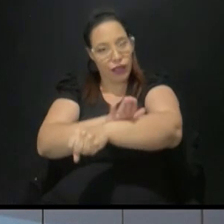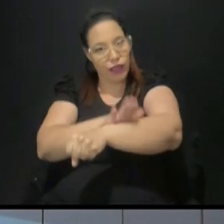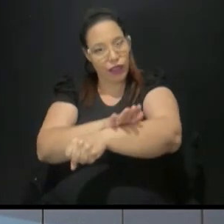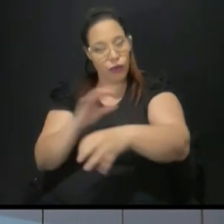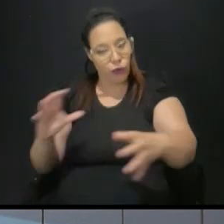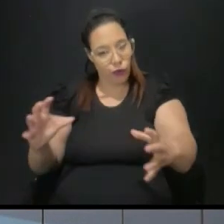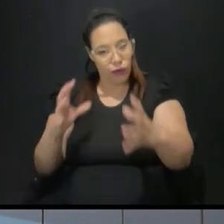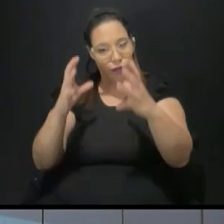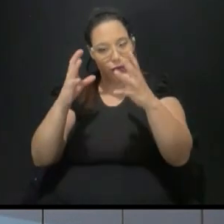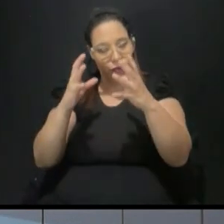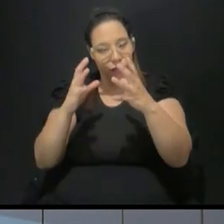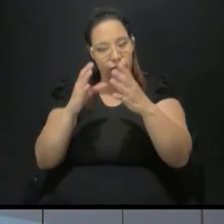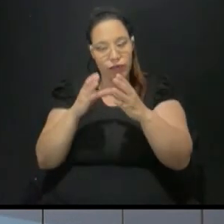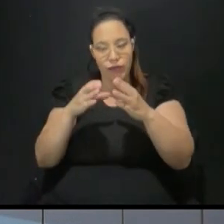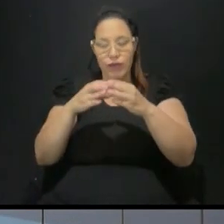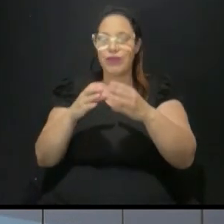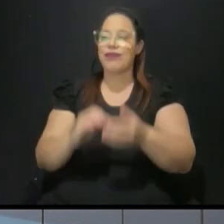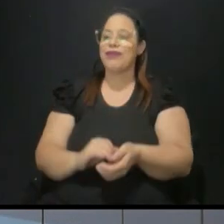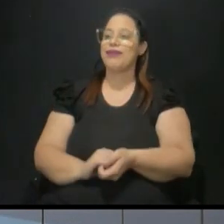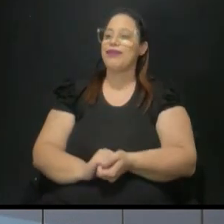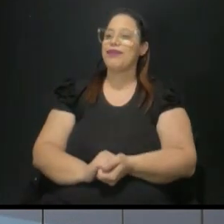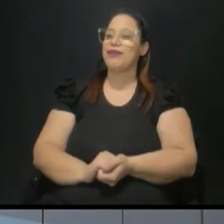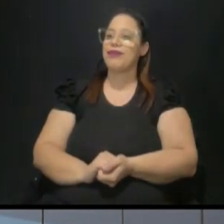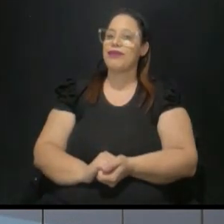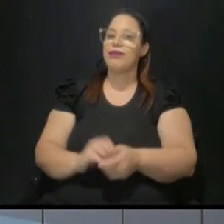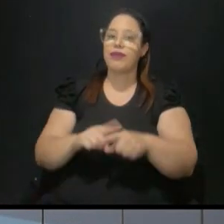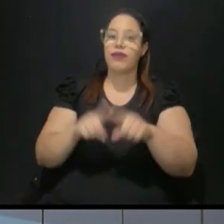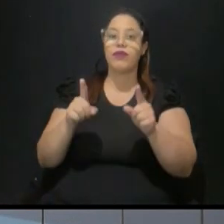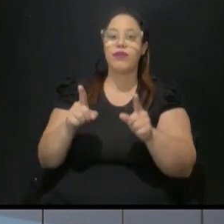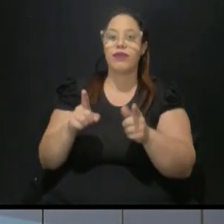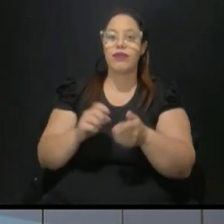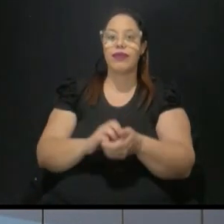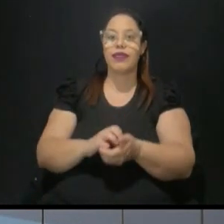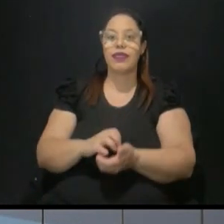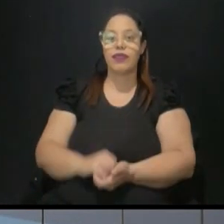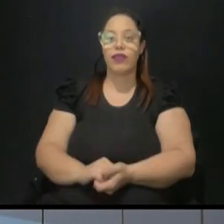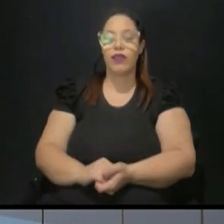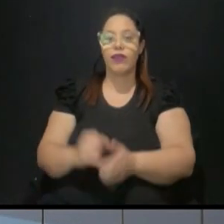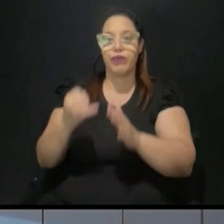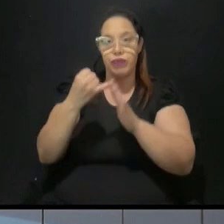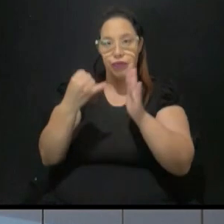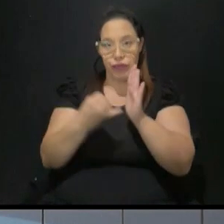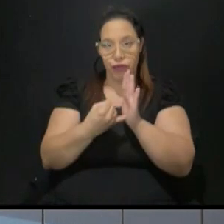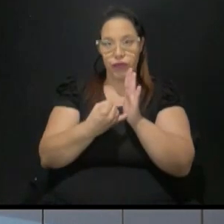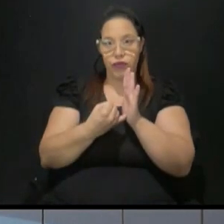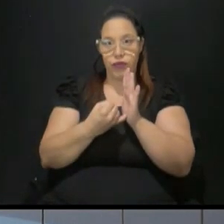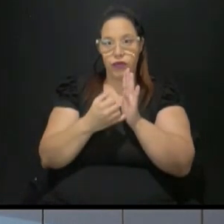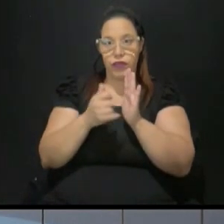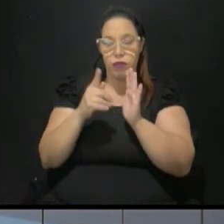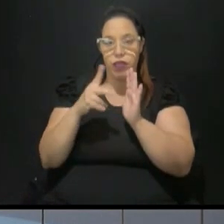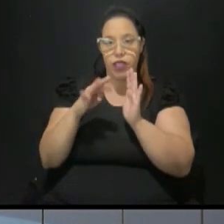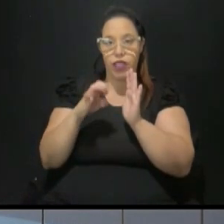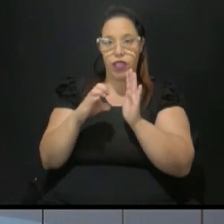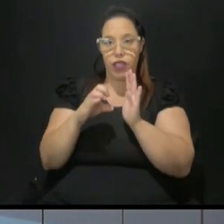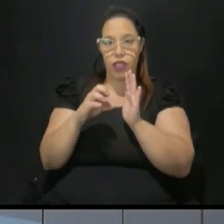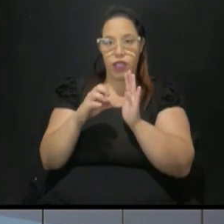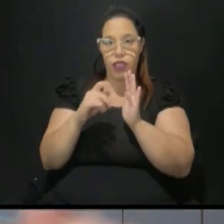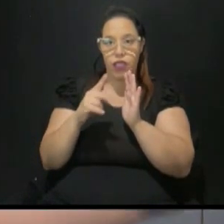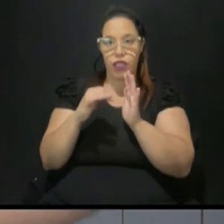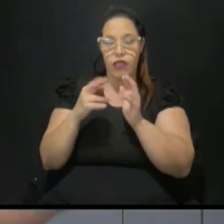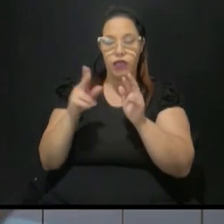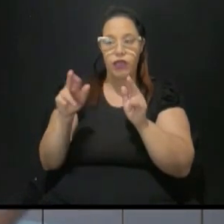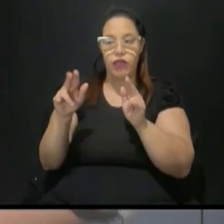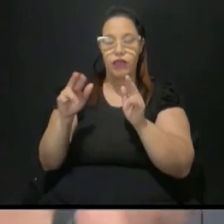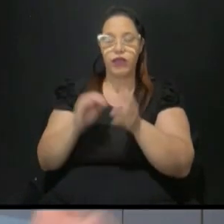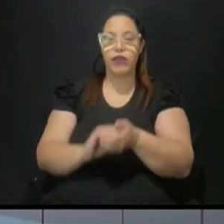seleção. Sim. Mas mais do que isso, assim, né, as entidades, a APC e a DEACamp, que são entidades irmãs, né, nós